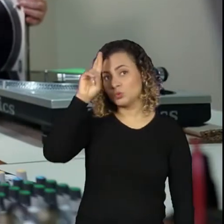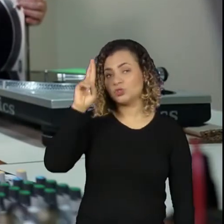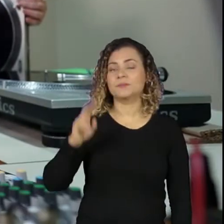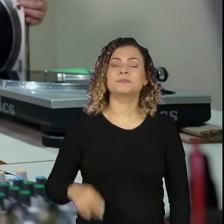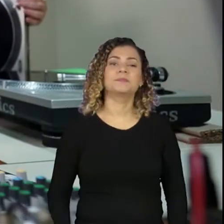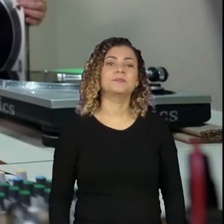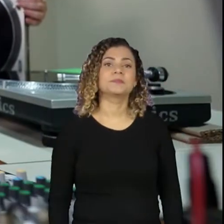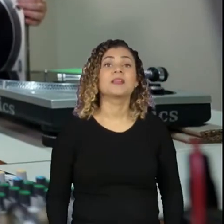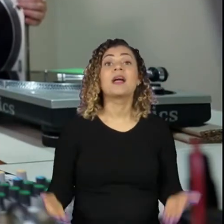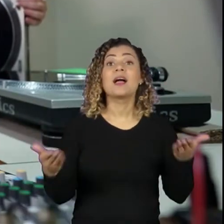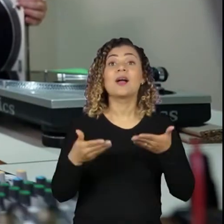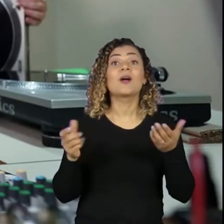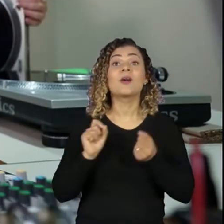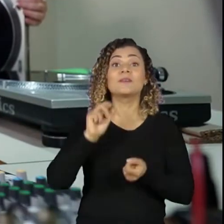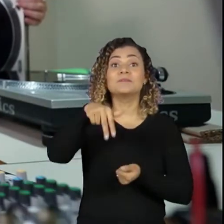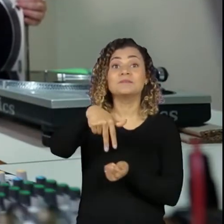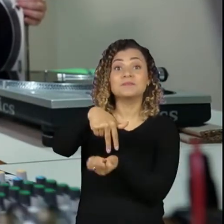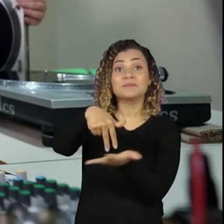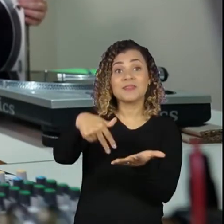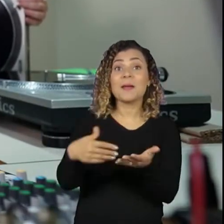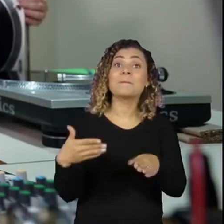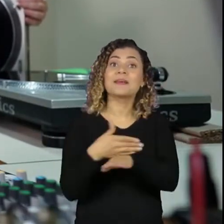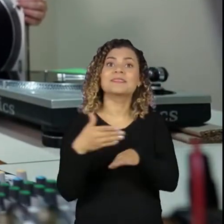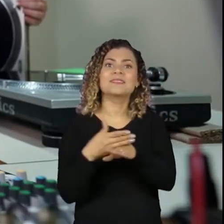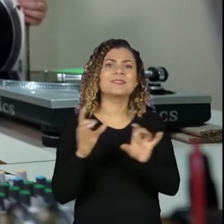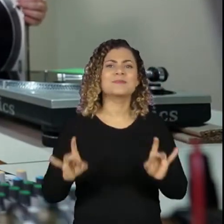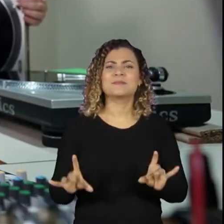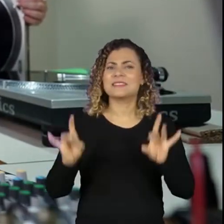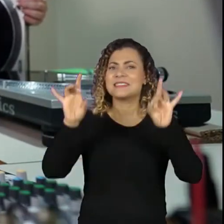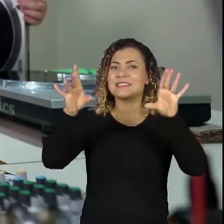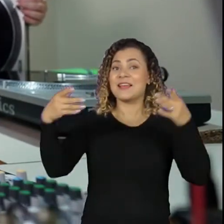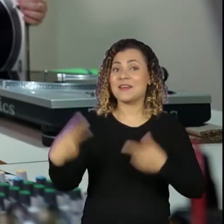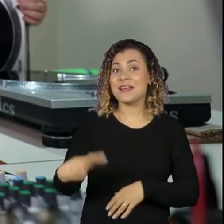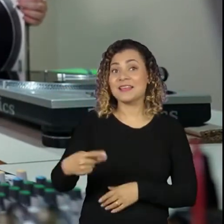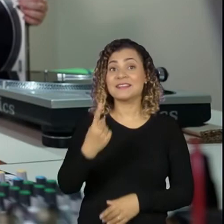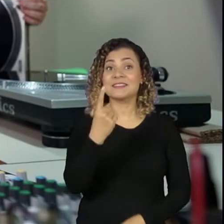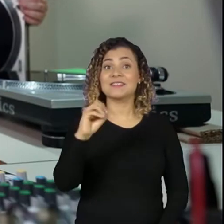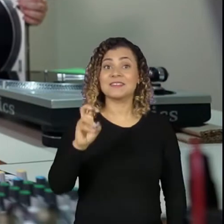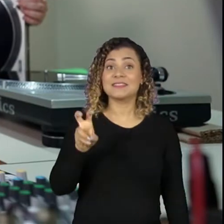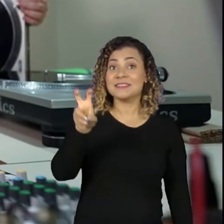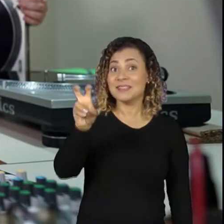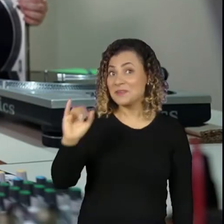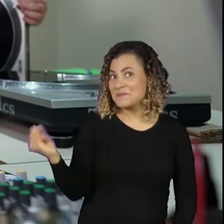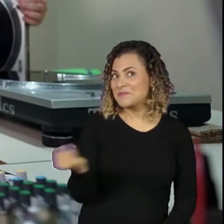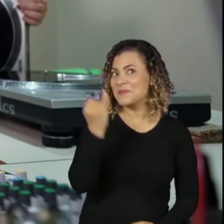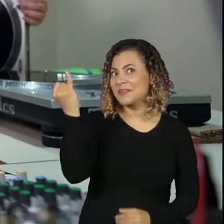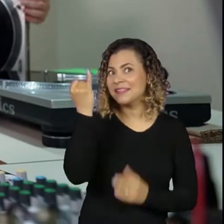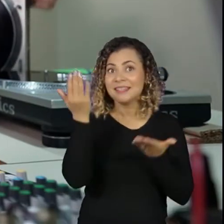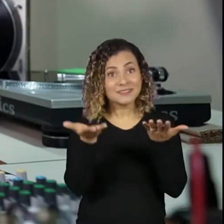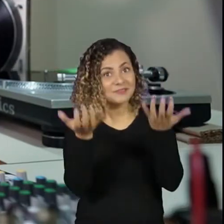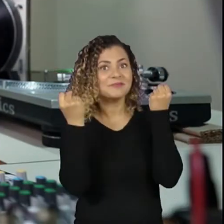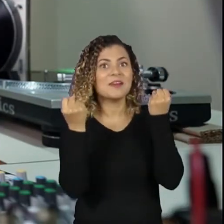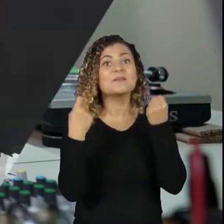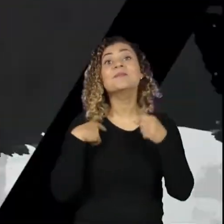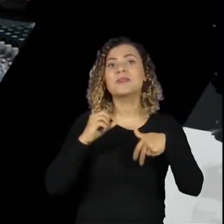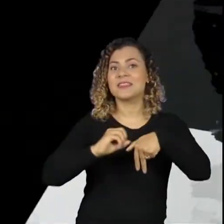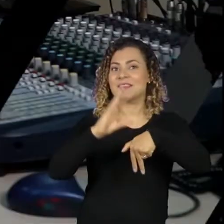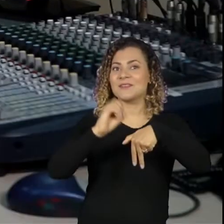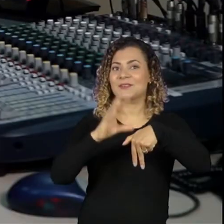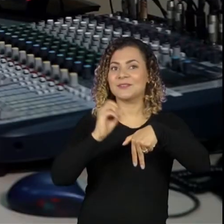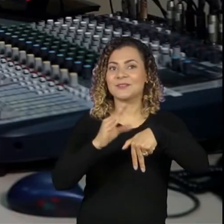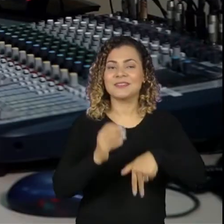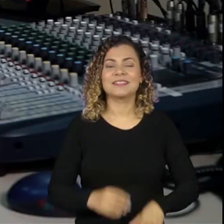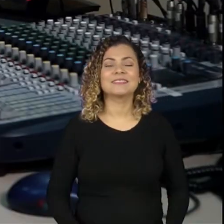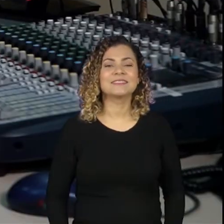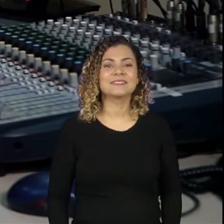Music. Ele é das 5 às 8 da manhã, semanal. Hoje é um dos líderes de audiência e também aos domingos